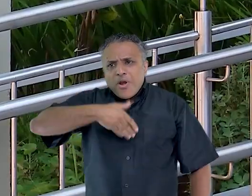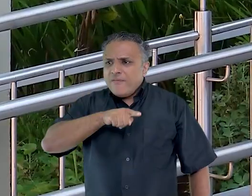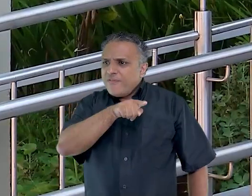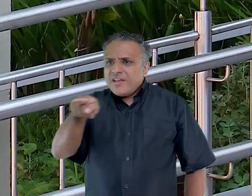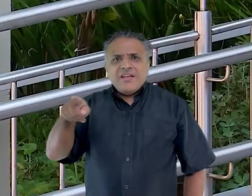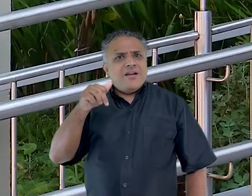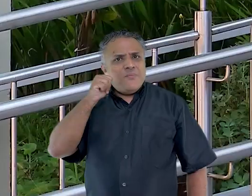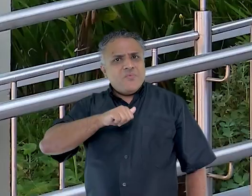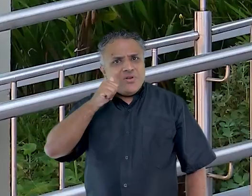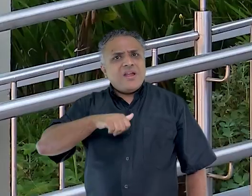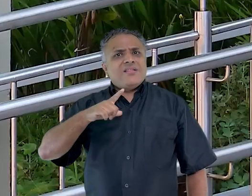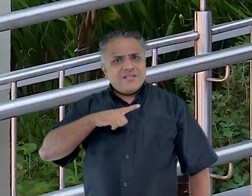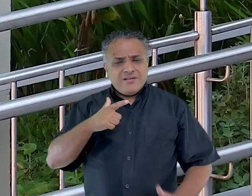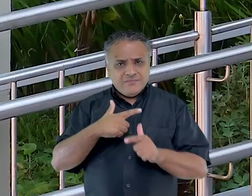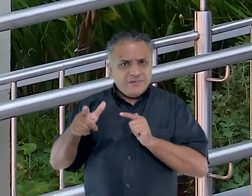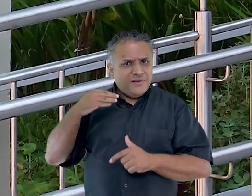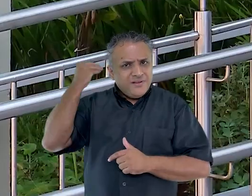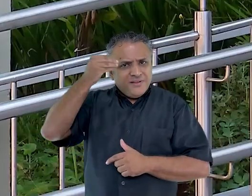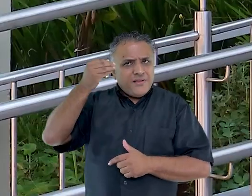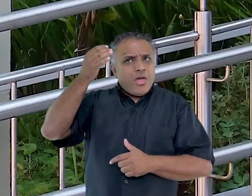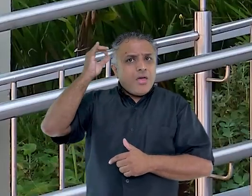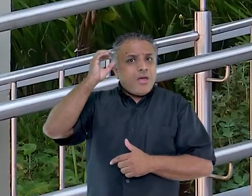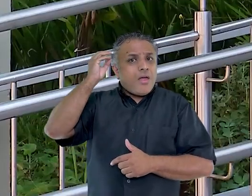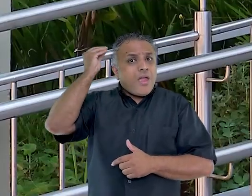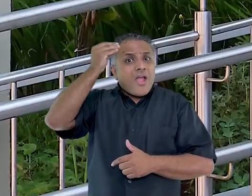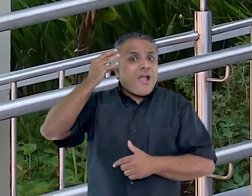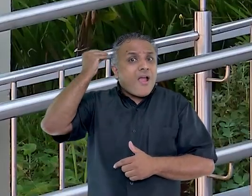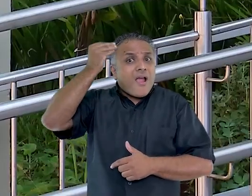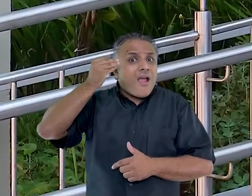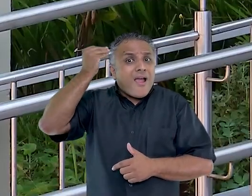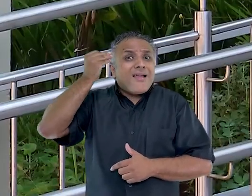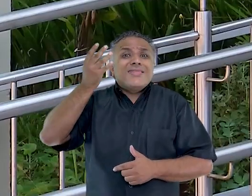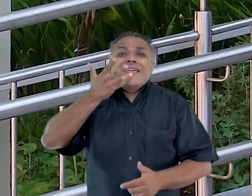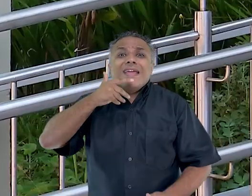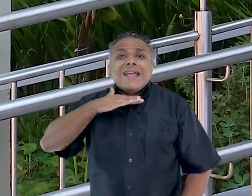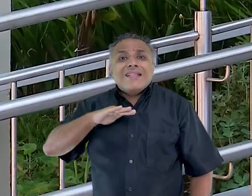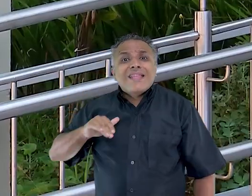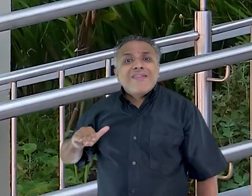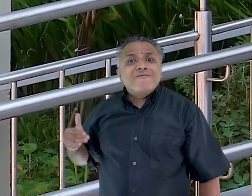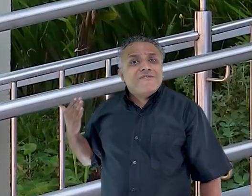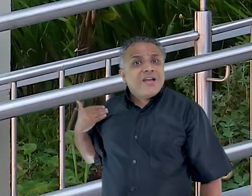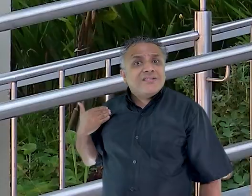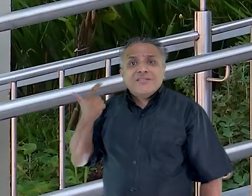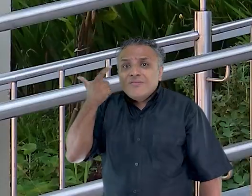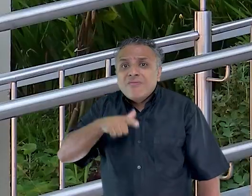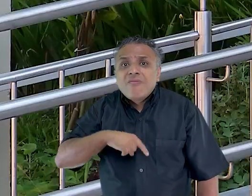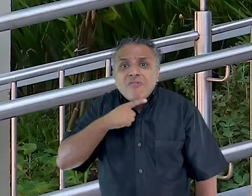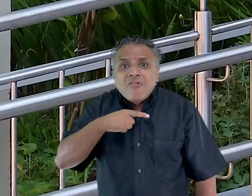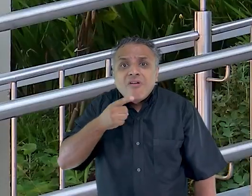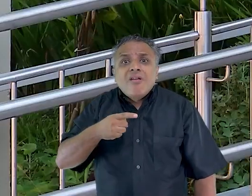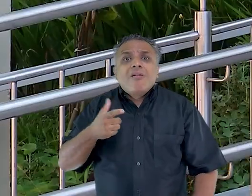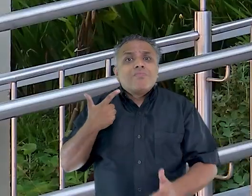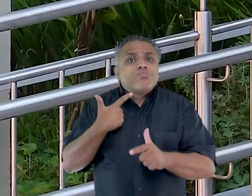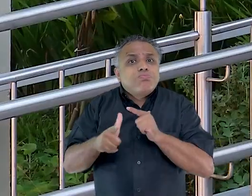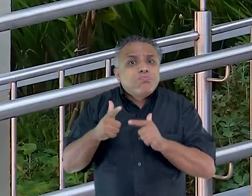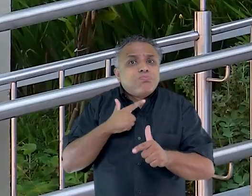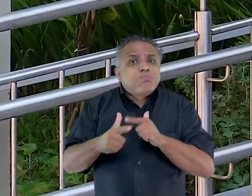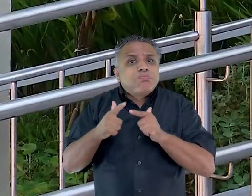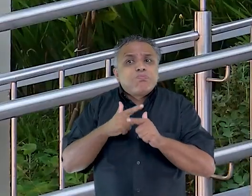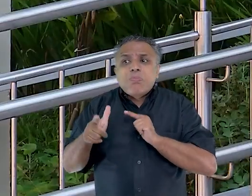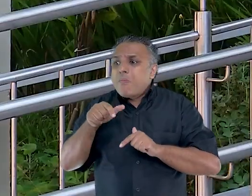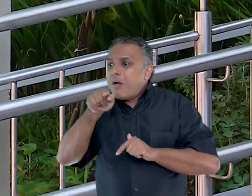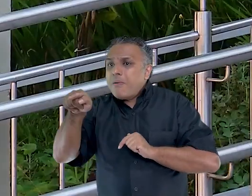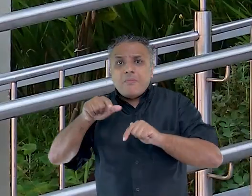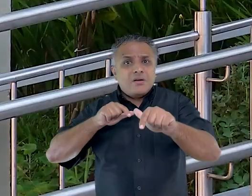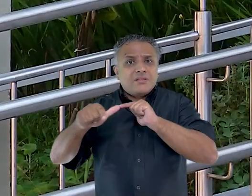tem retardo mental do tipo esquizofrênico desde a infância, uma condição que compromete a capacidade para o trabalho